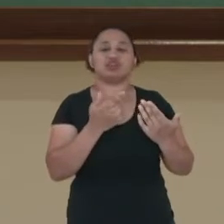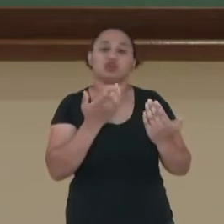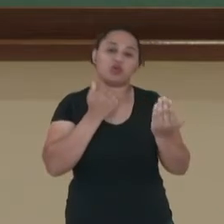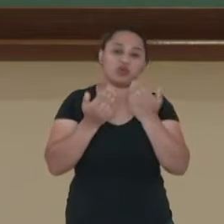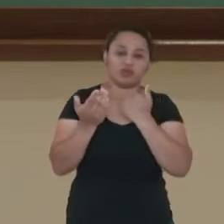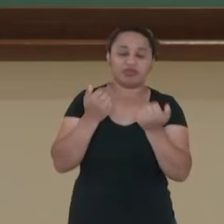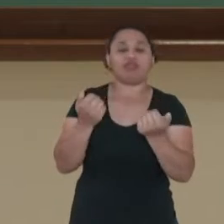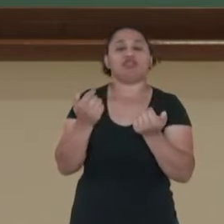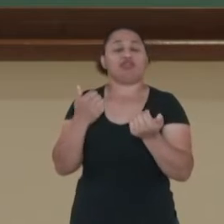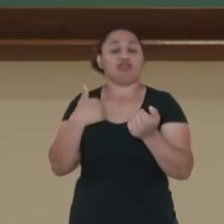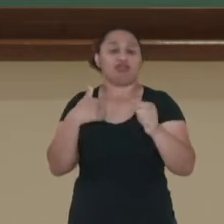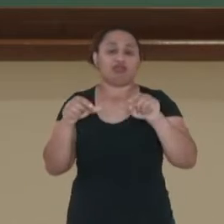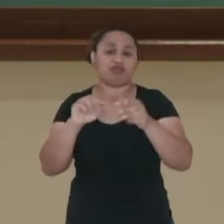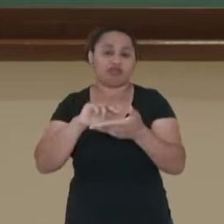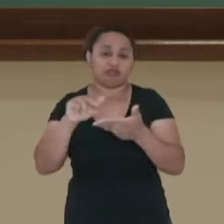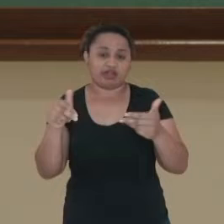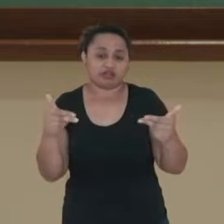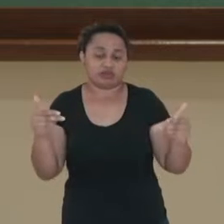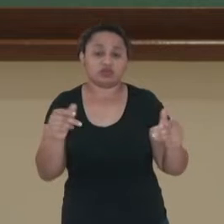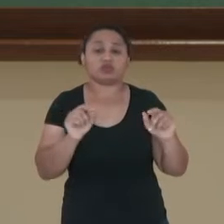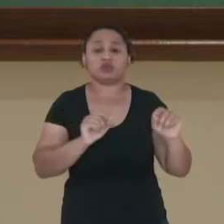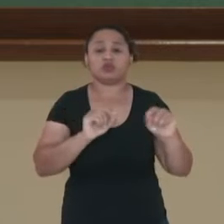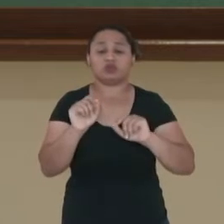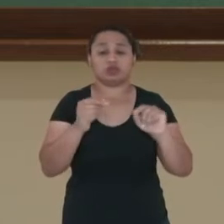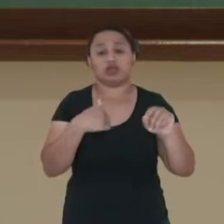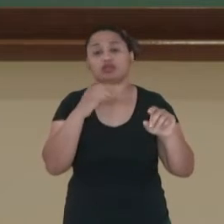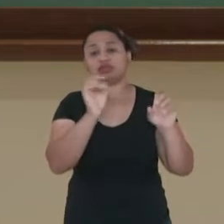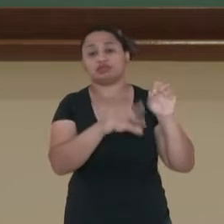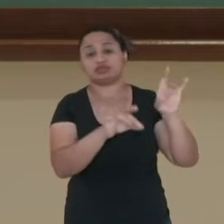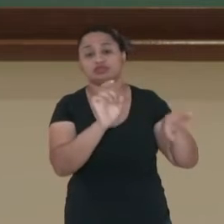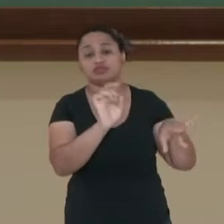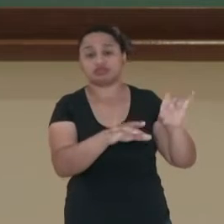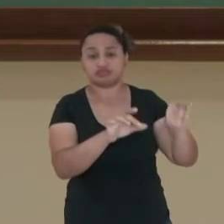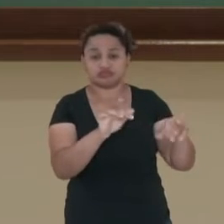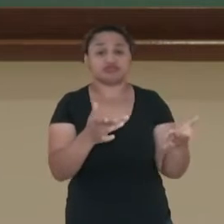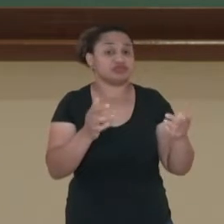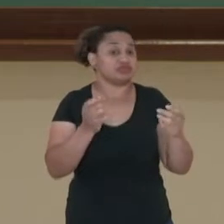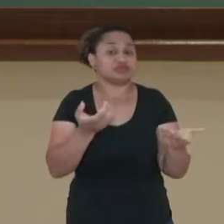e tudo mais que são jogados, né? Que são